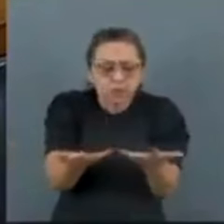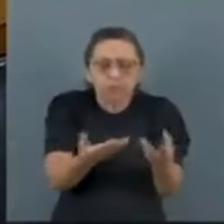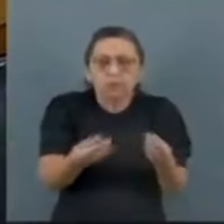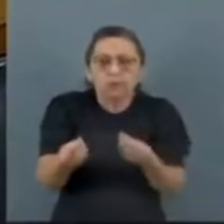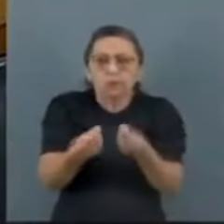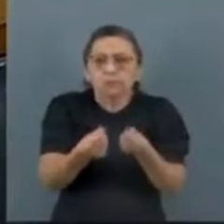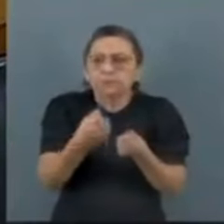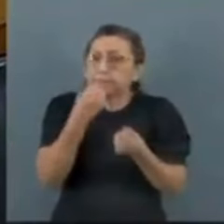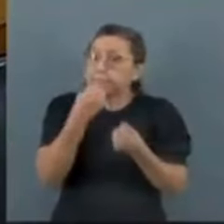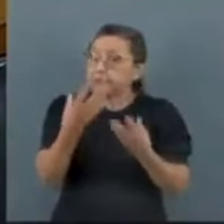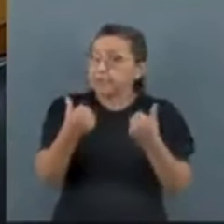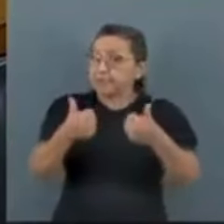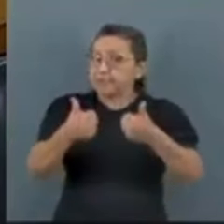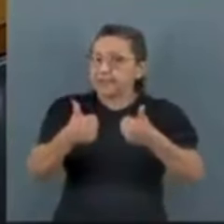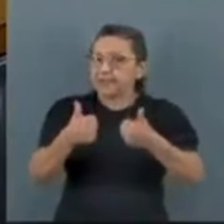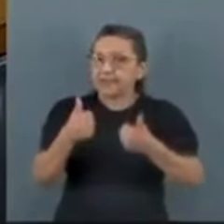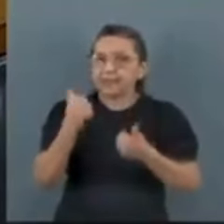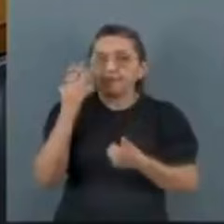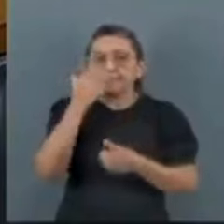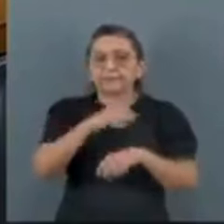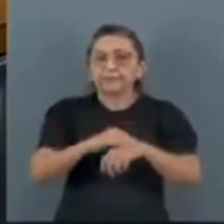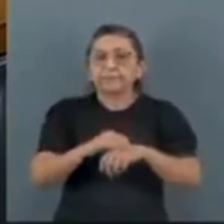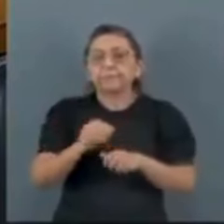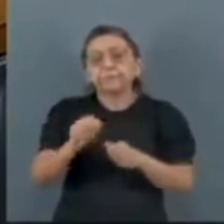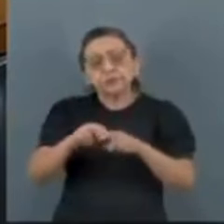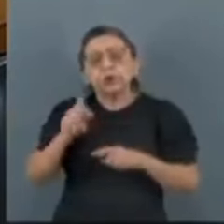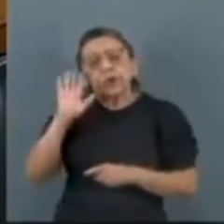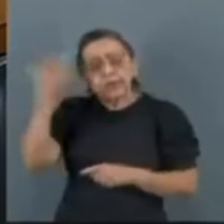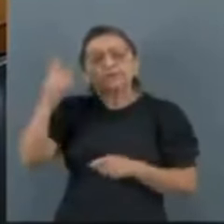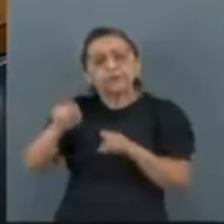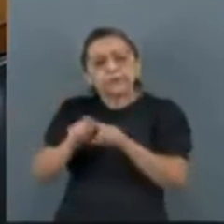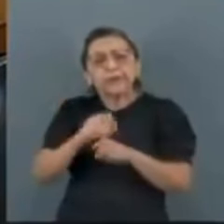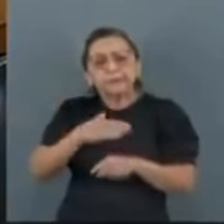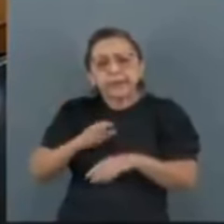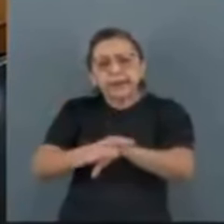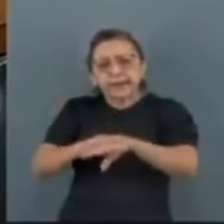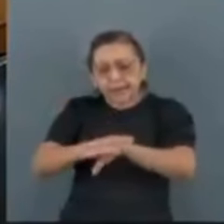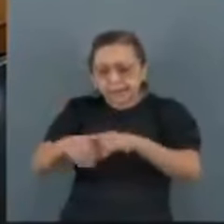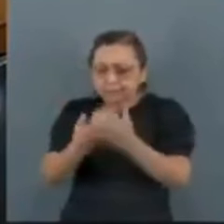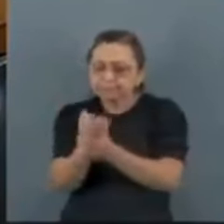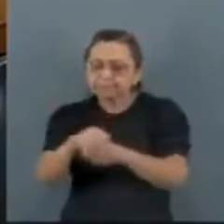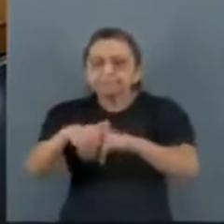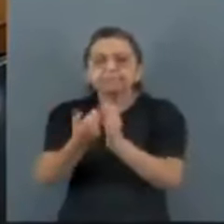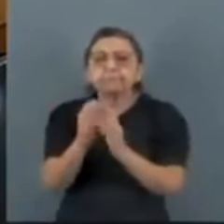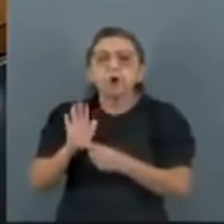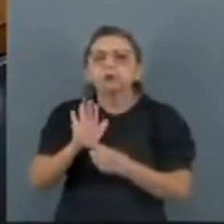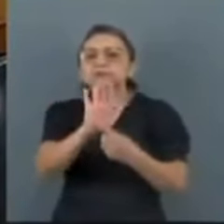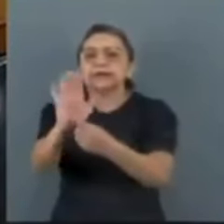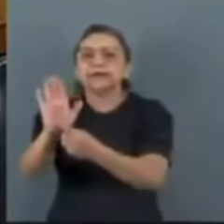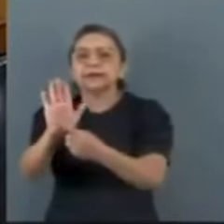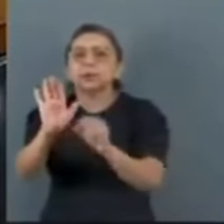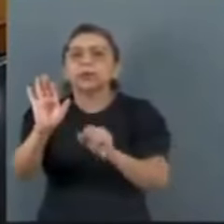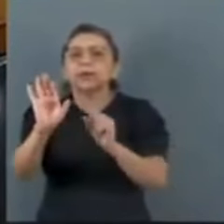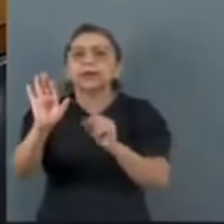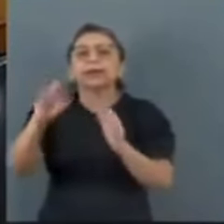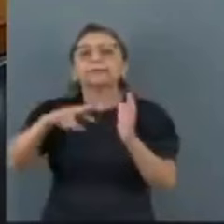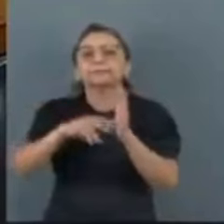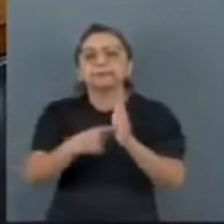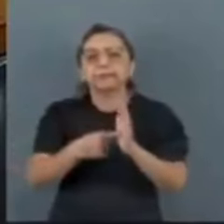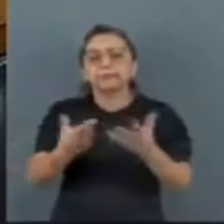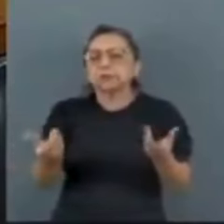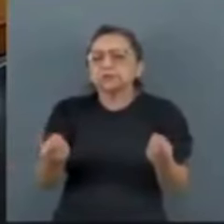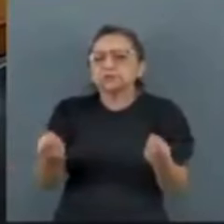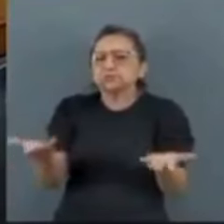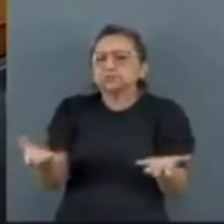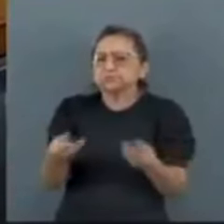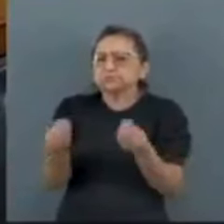bem nutrida. Então eu resolvi nutrir a minha mão na frente de todos, para dizer o que isso me